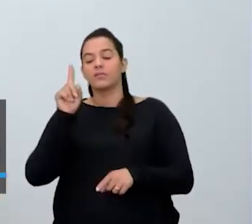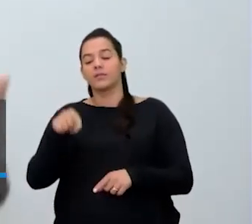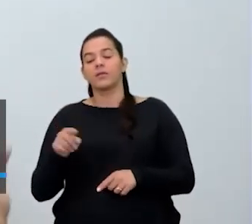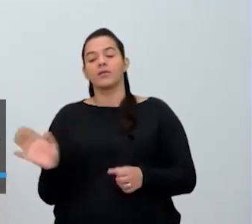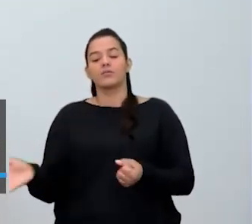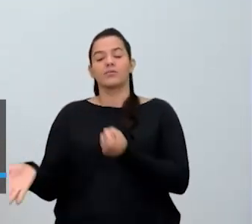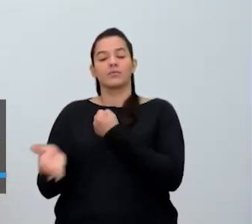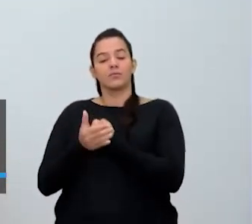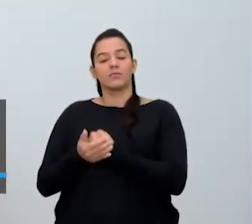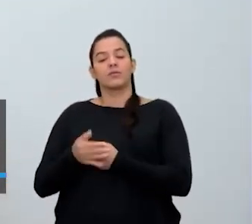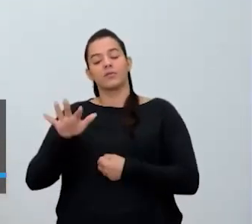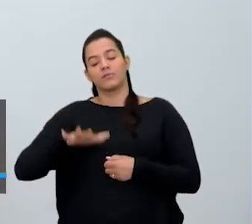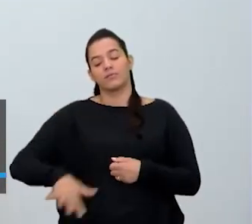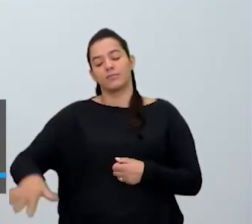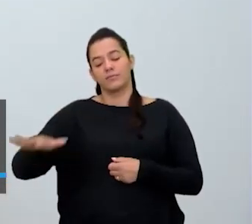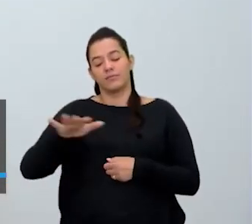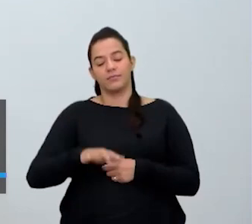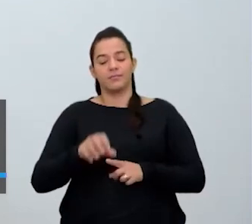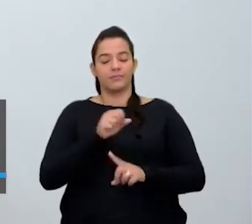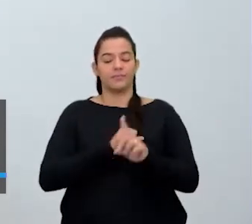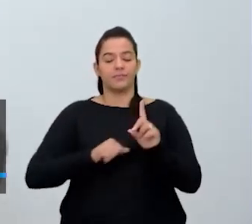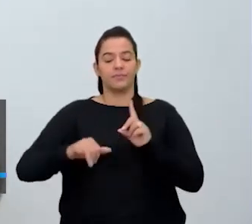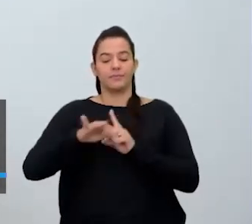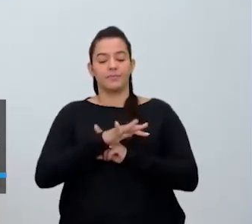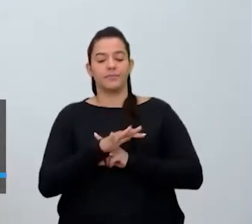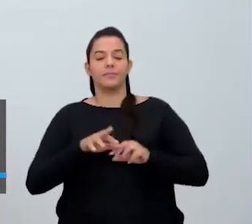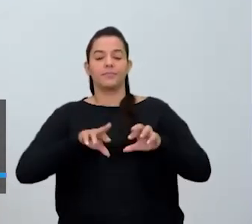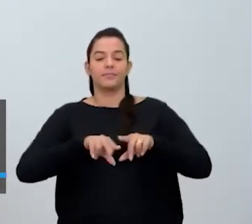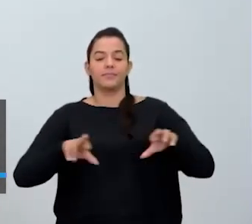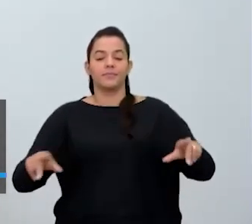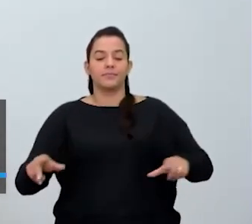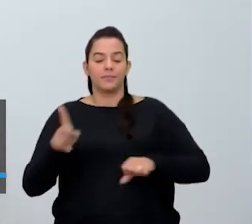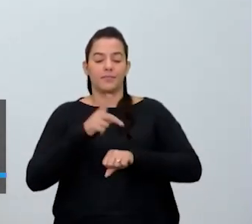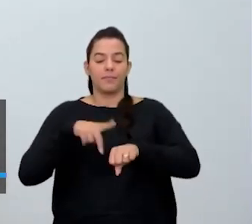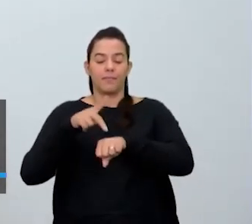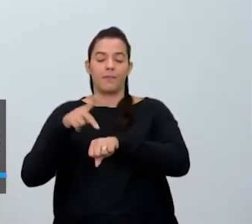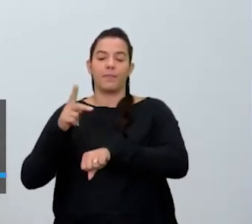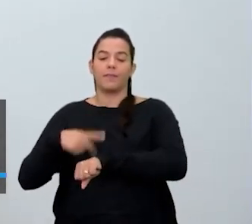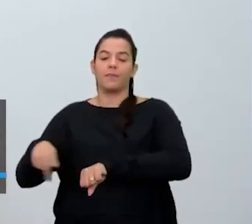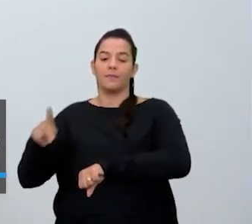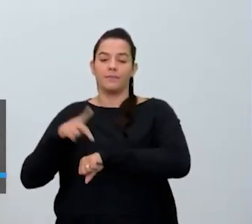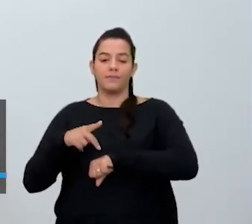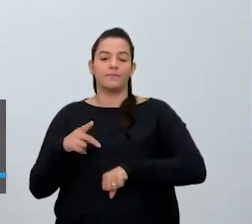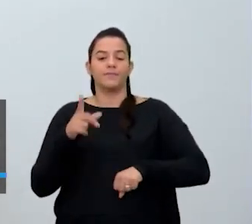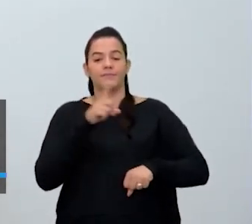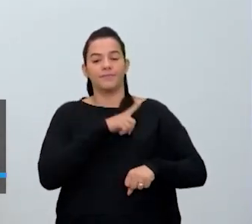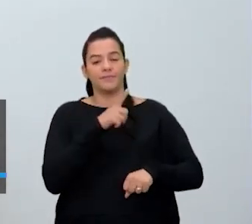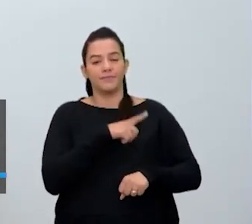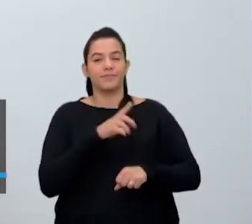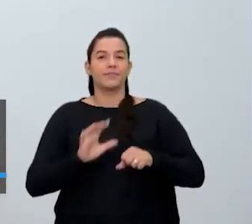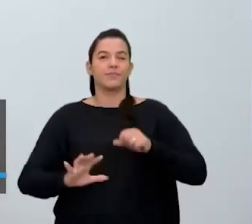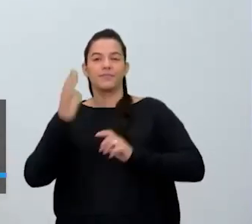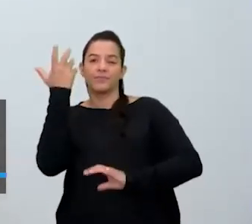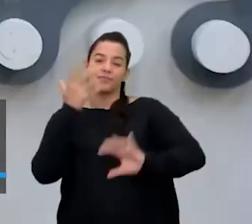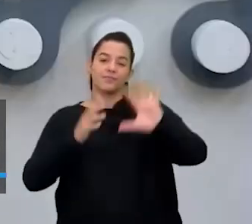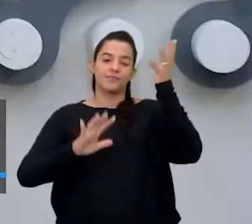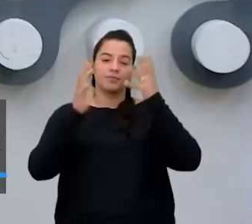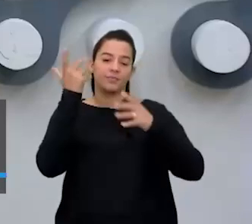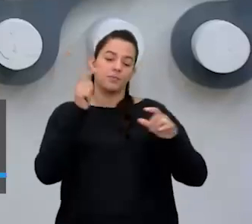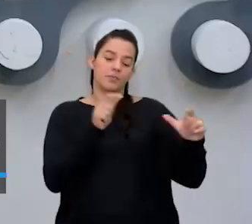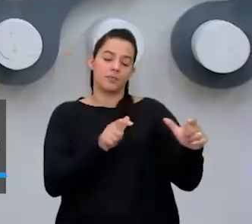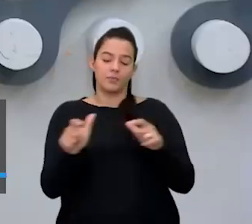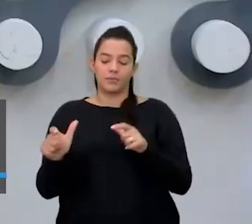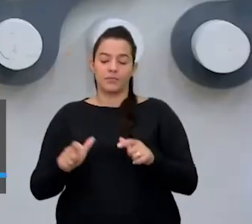interior daqueles sistemas sociais, que no interior daqueles países, nós temos tragédias sociais também